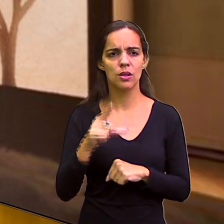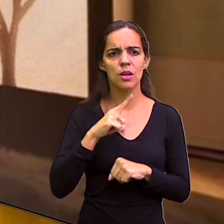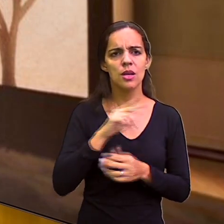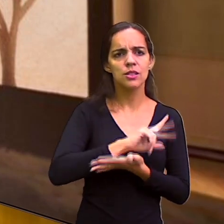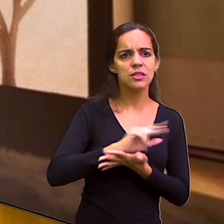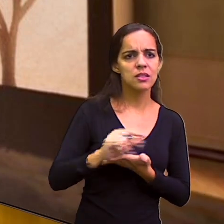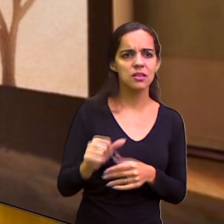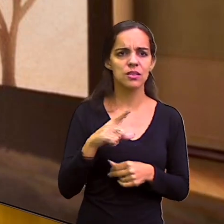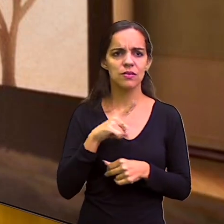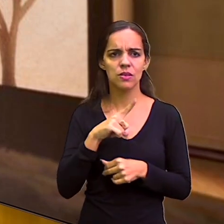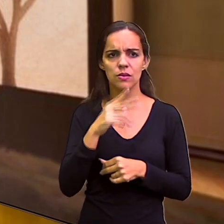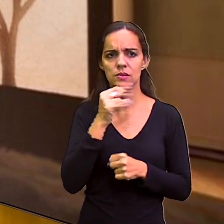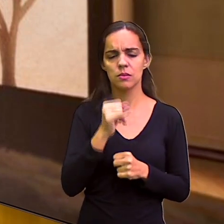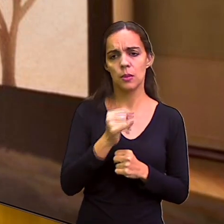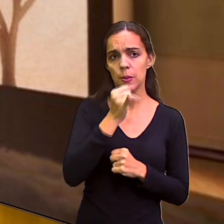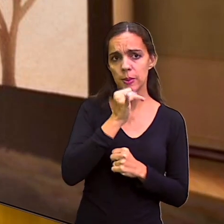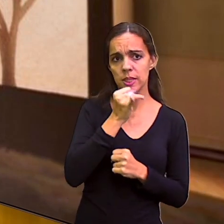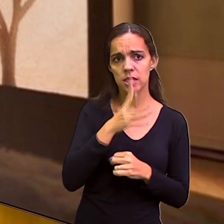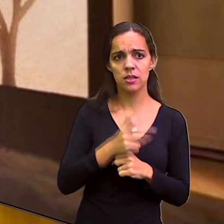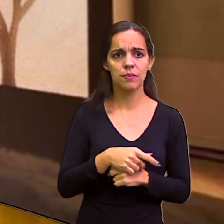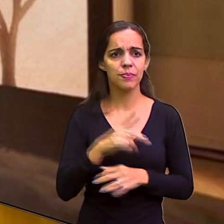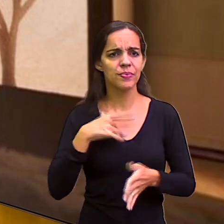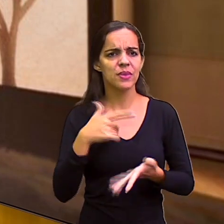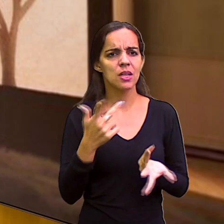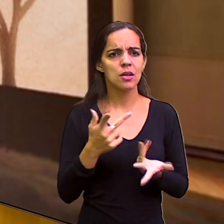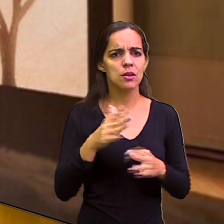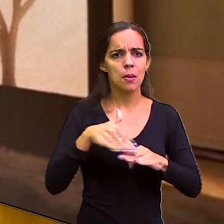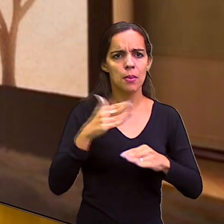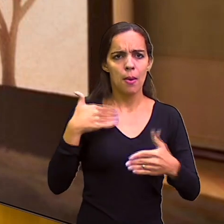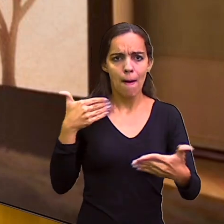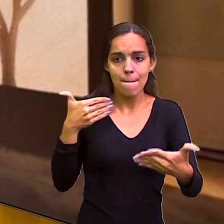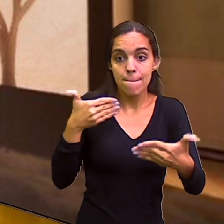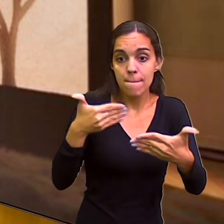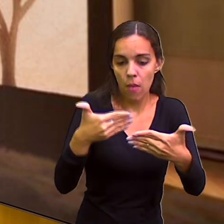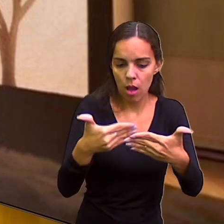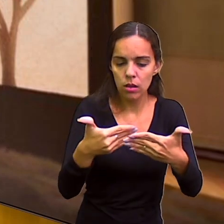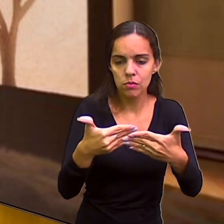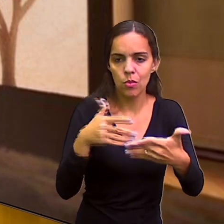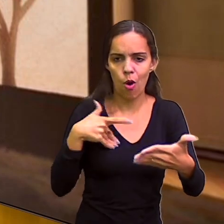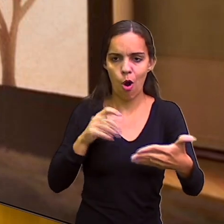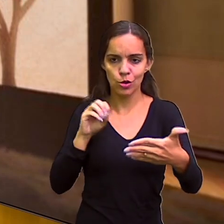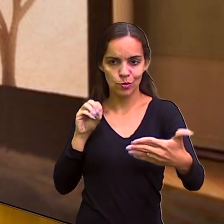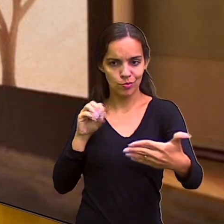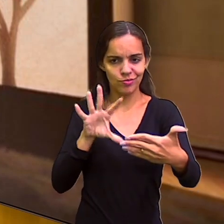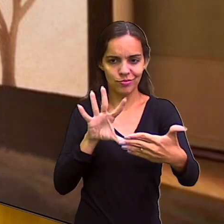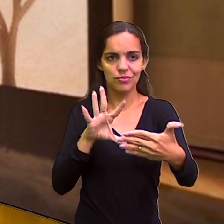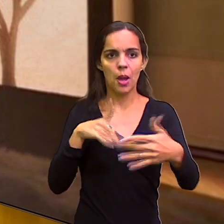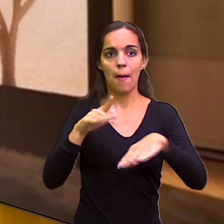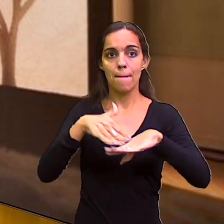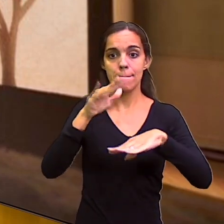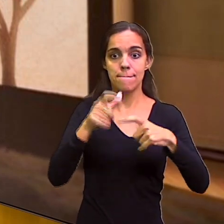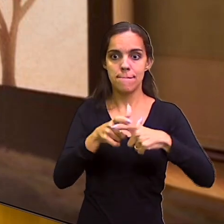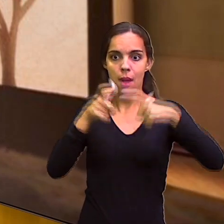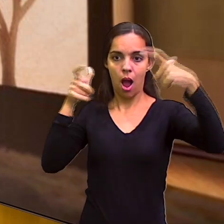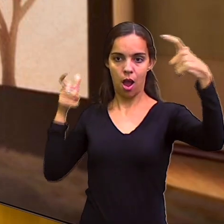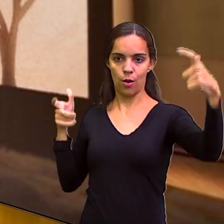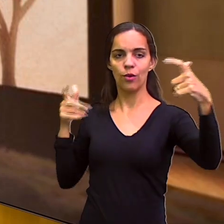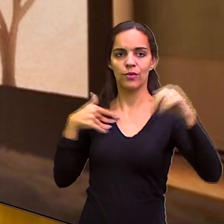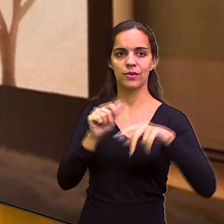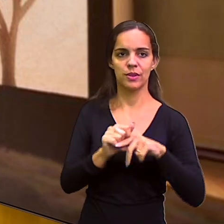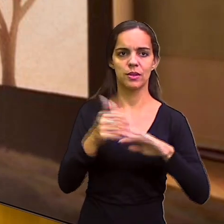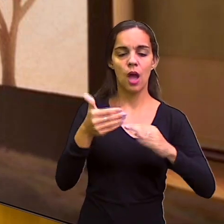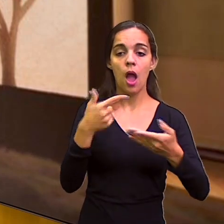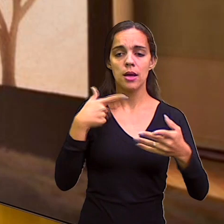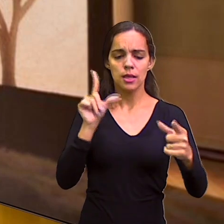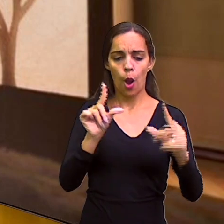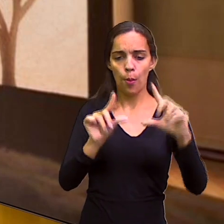diversidade de escalas de valores. Assim, quanto mais próximo o objeto da tela, mais negra e semelhante ao tamanho real